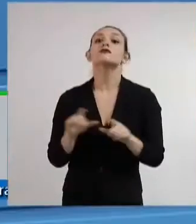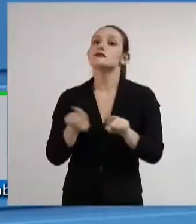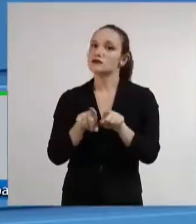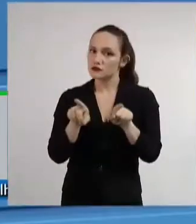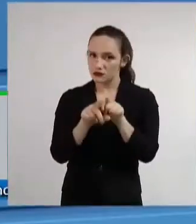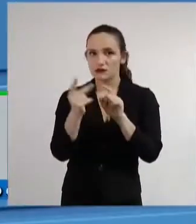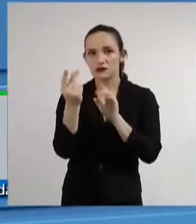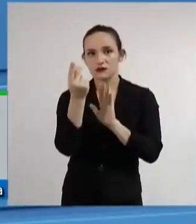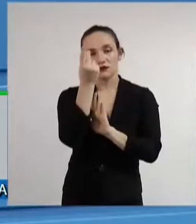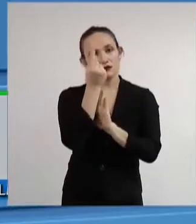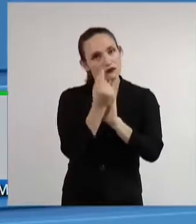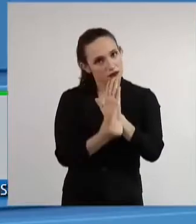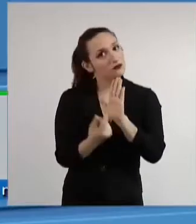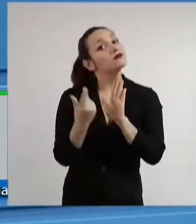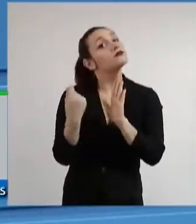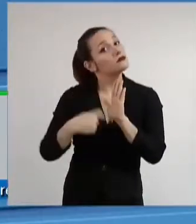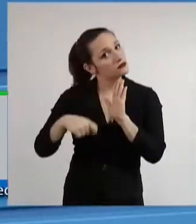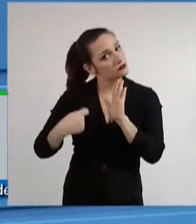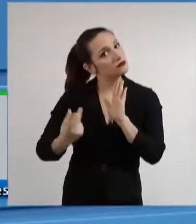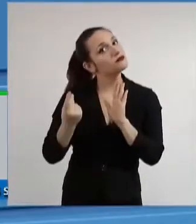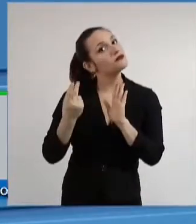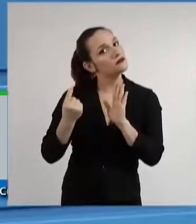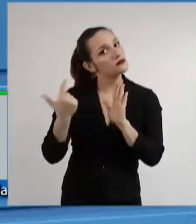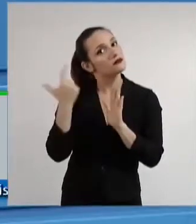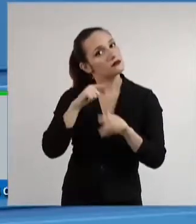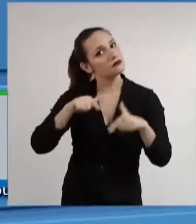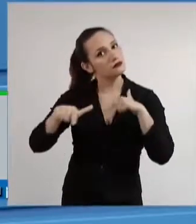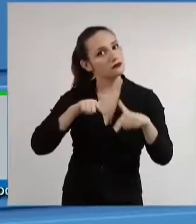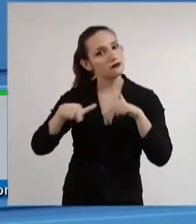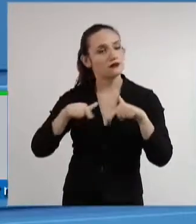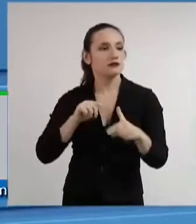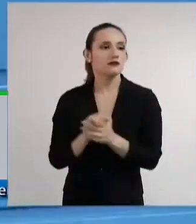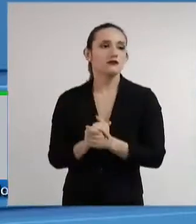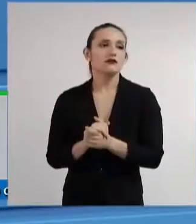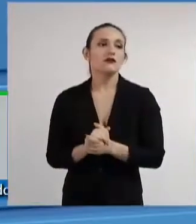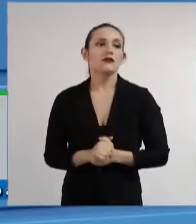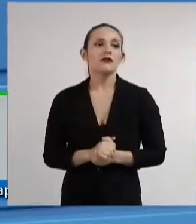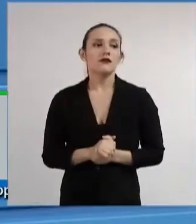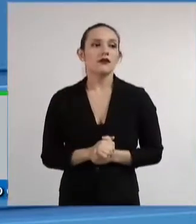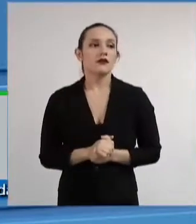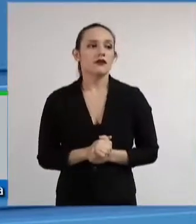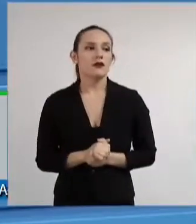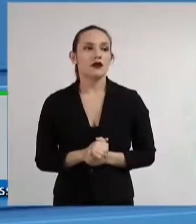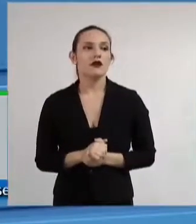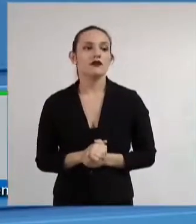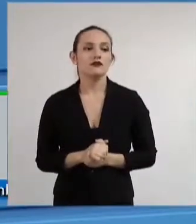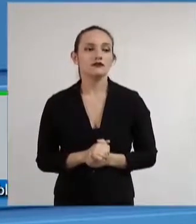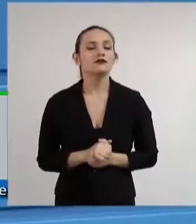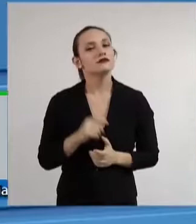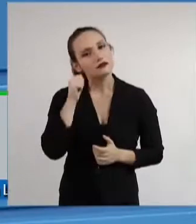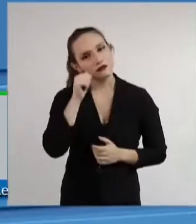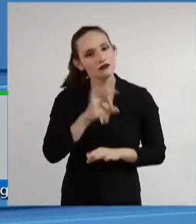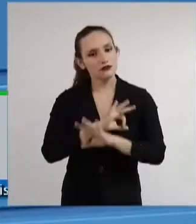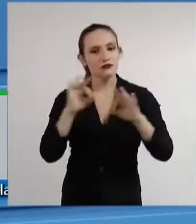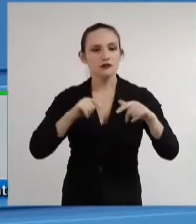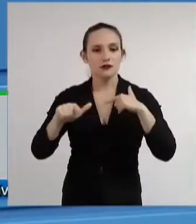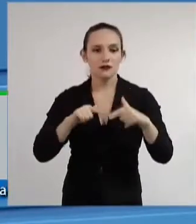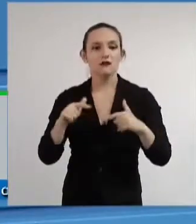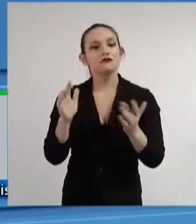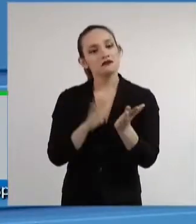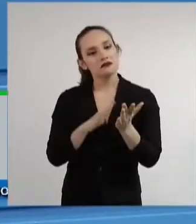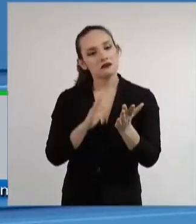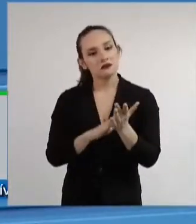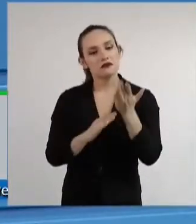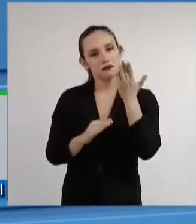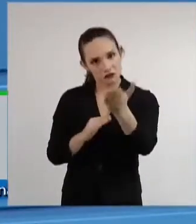orçamento. Precisa de orçamento para fazer o trabalho dessa subsecretaria, e ela tem prestado um grande serviço no Mato Grosso do Sul. Parabenizo